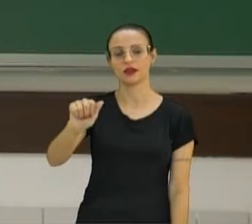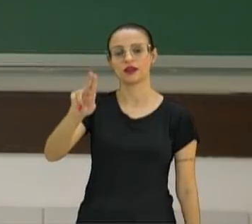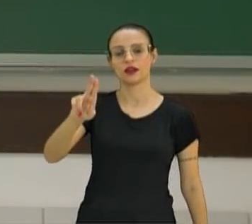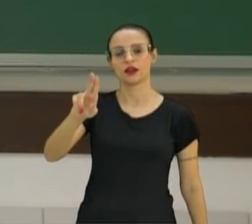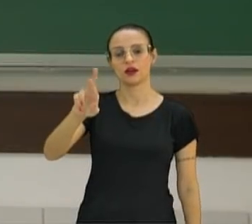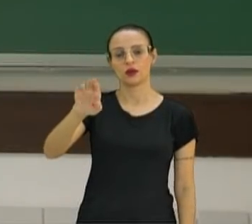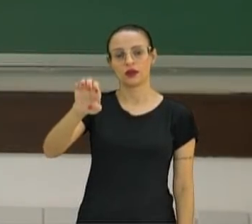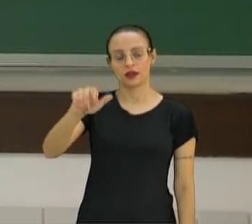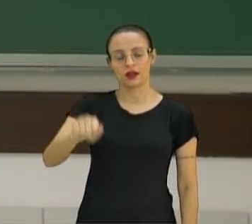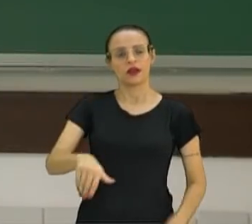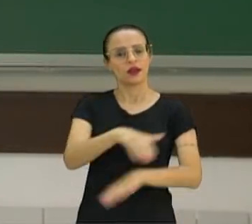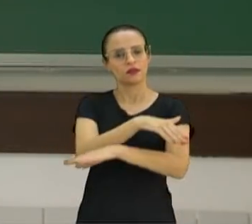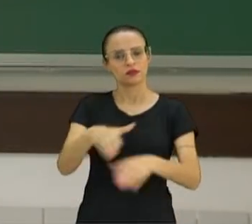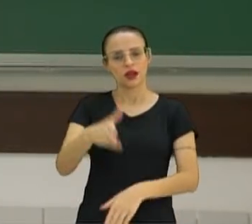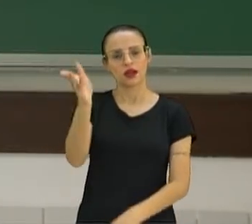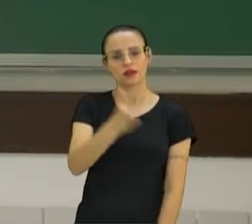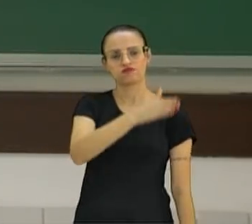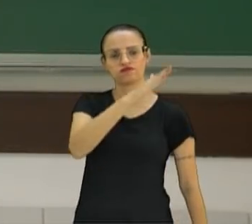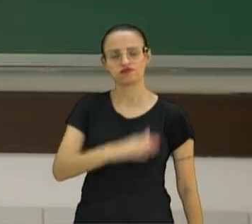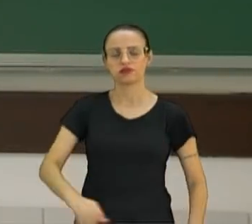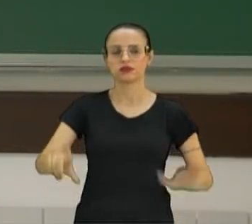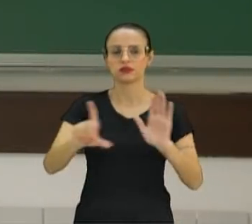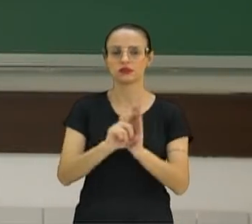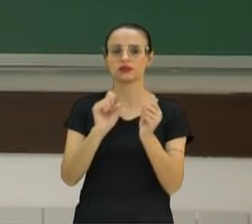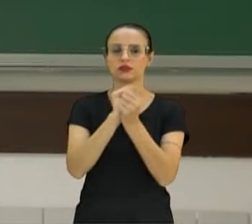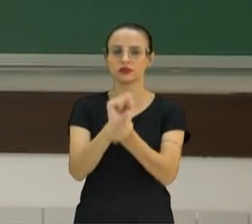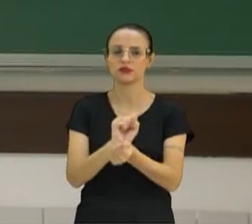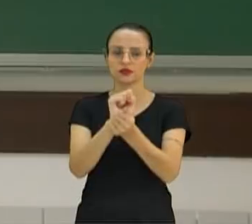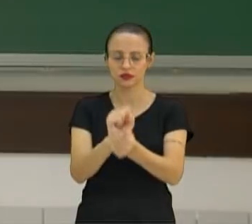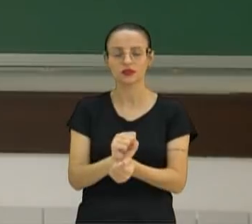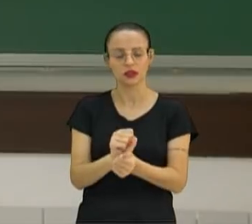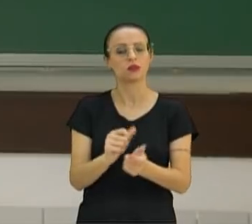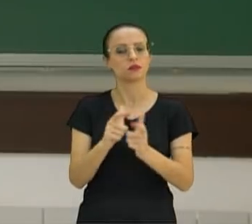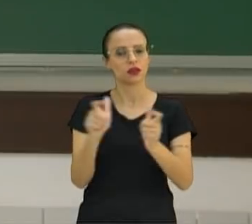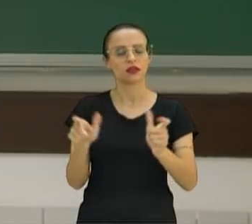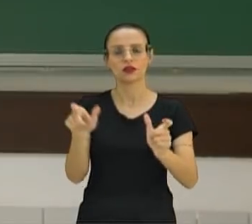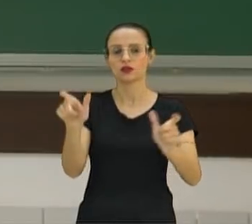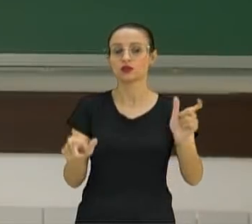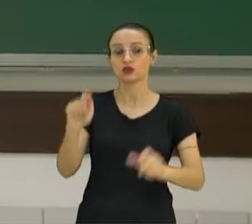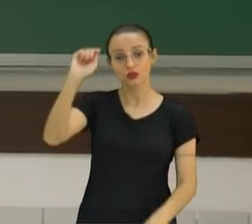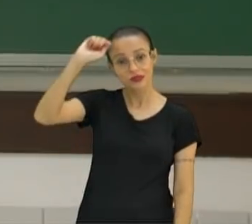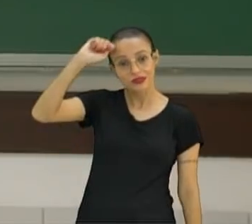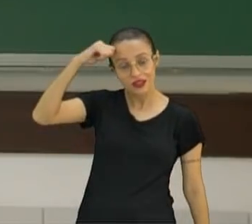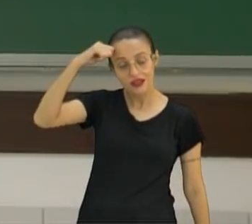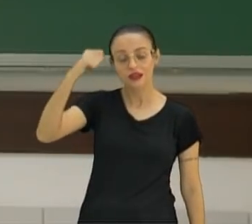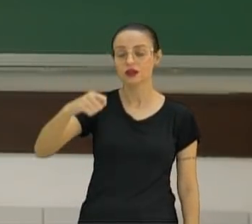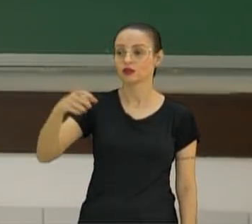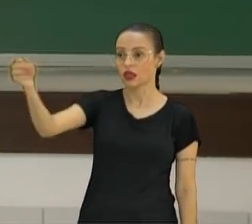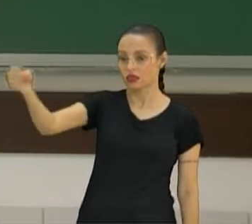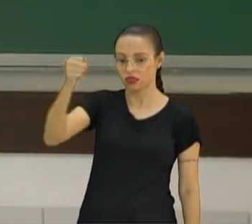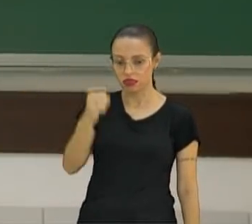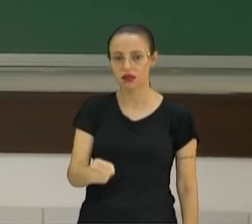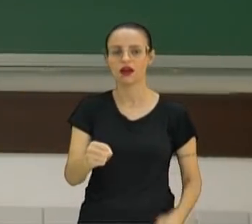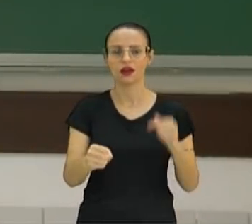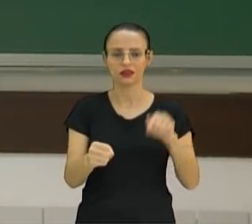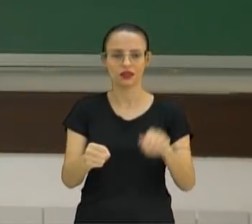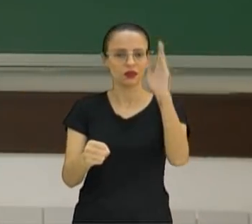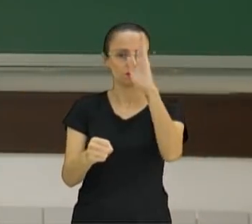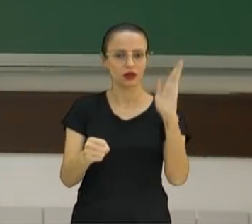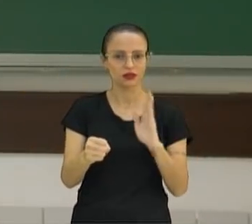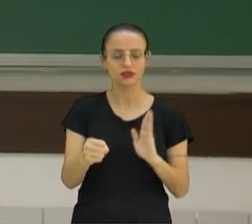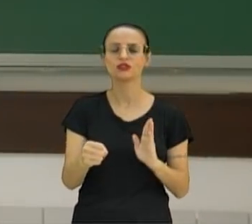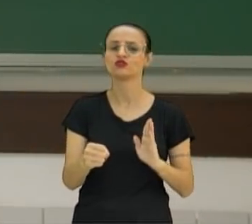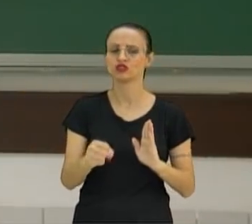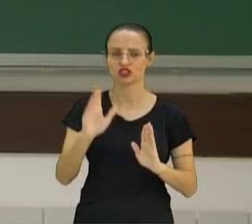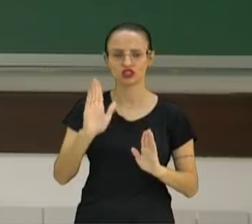que aboliu a escravidão no Brasil. Grande parte dos negros e negras que foram trazidos para o Brasil para serem escravizados já